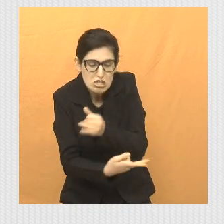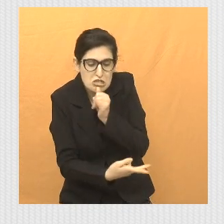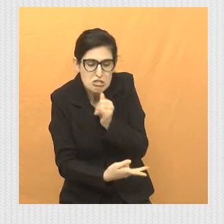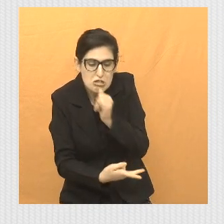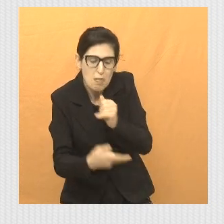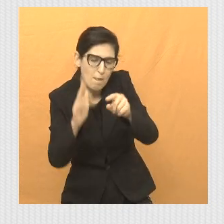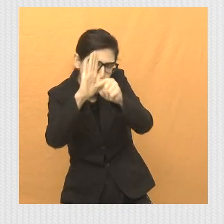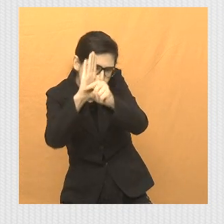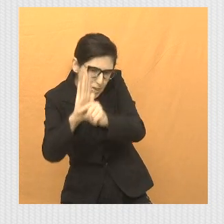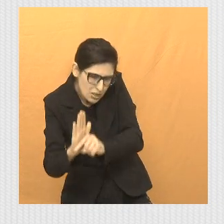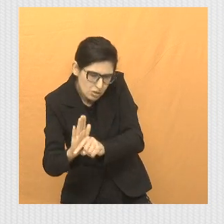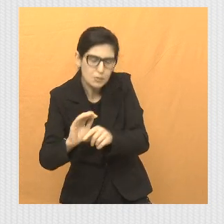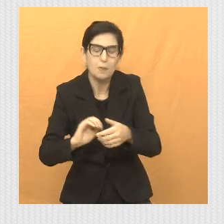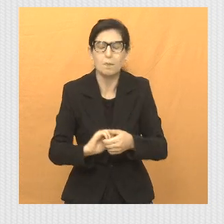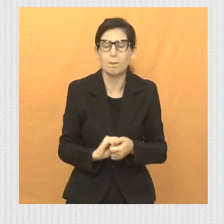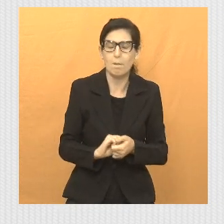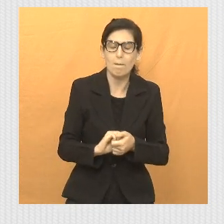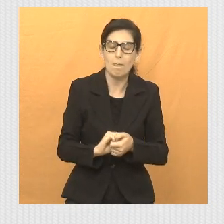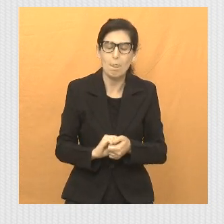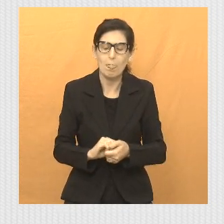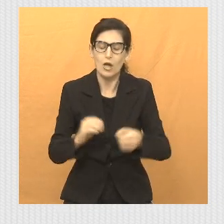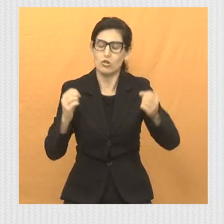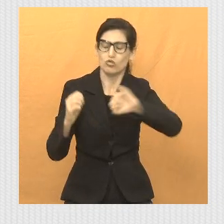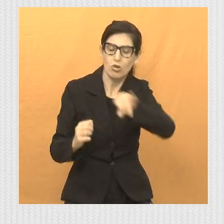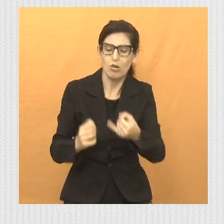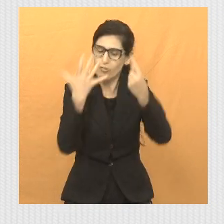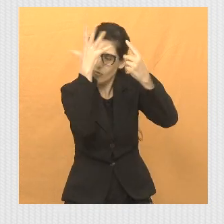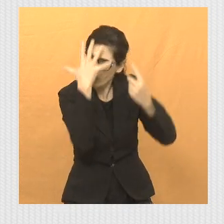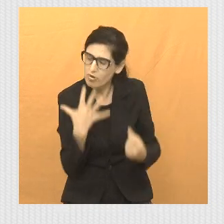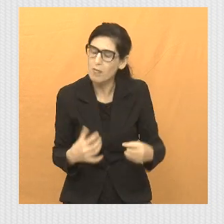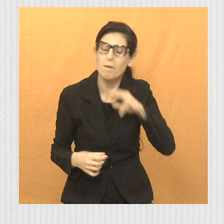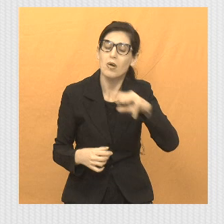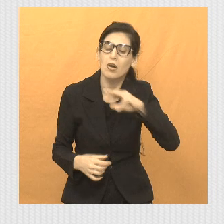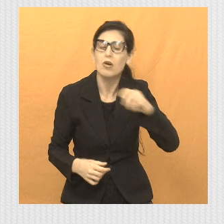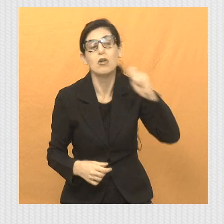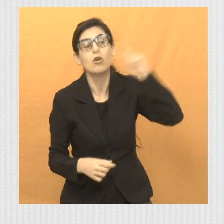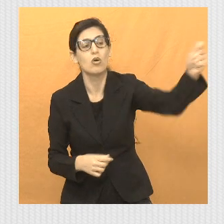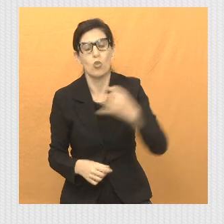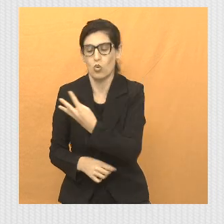fechamos o primeiro quadrimestre de 2019 com